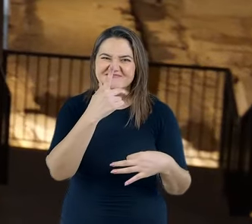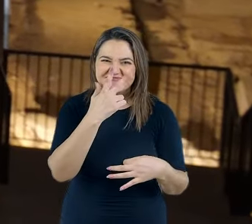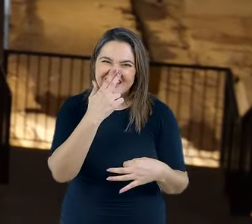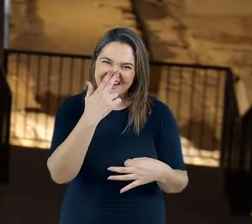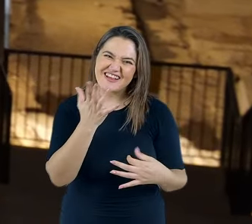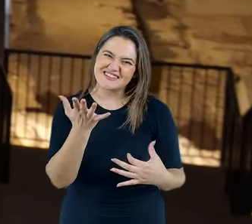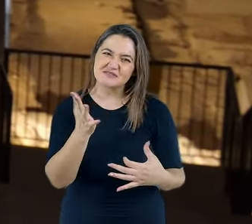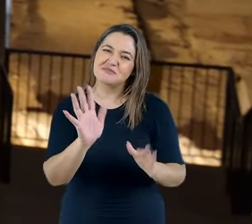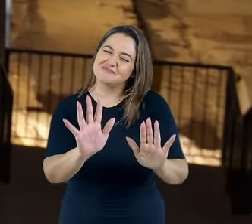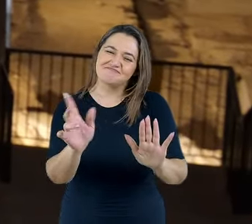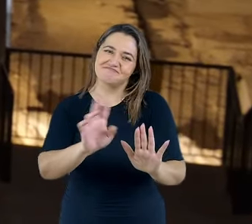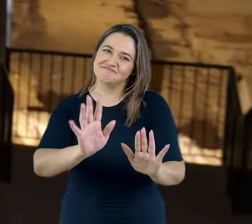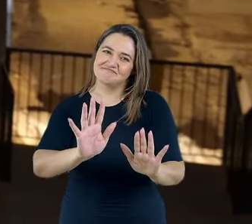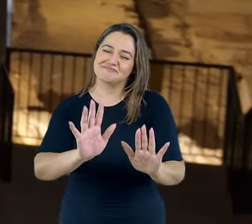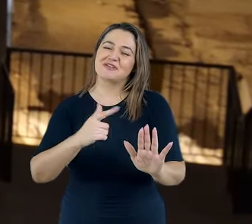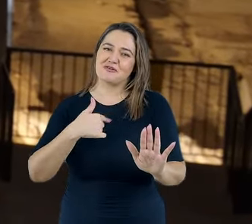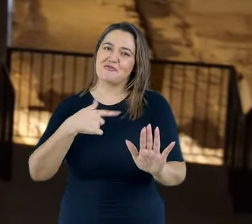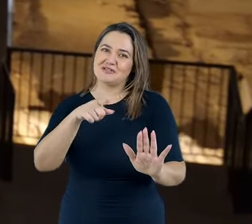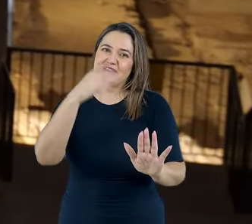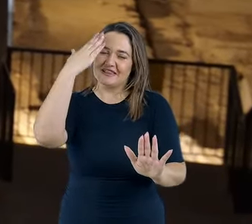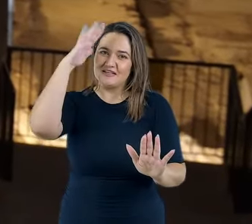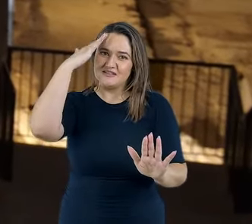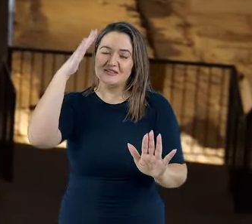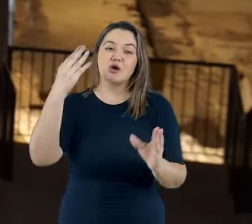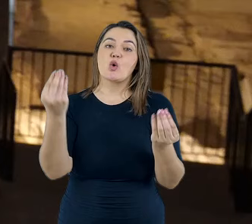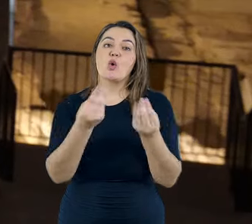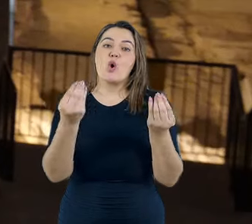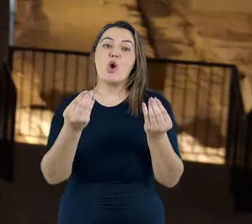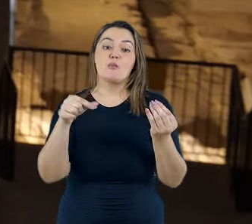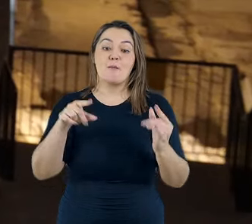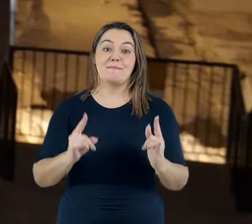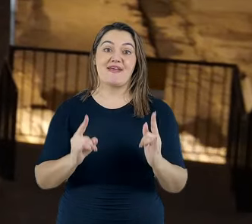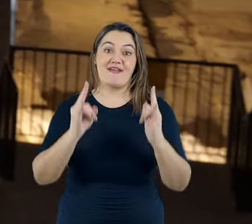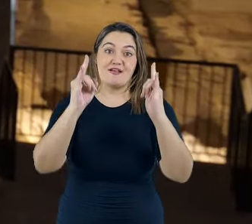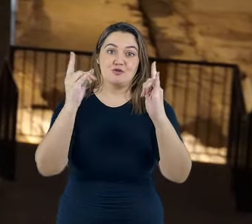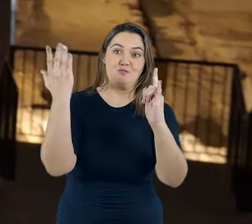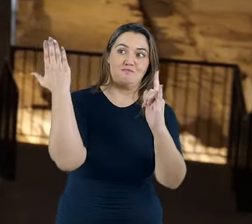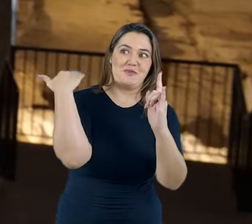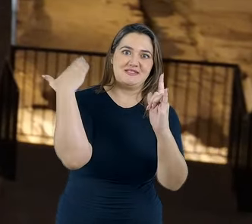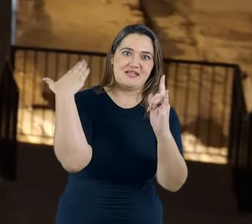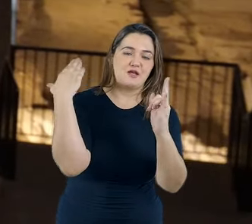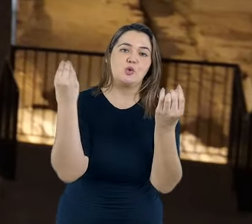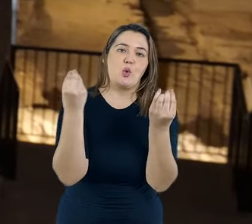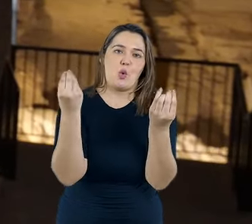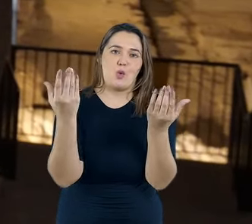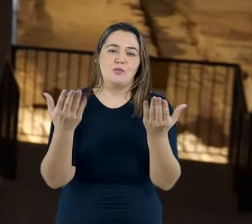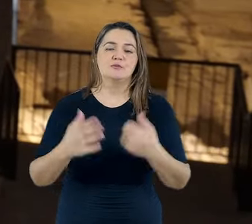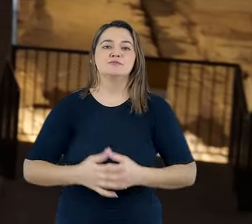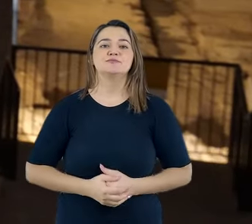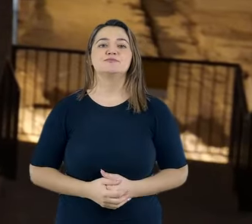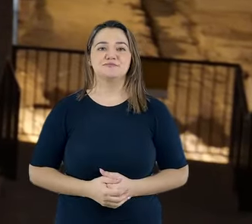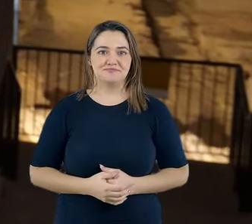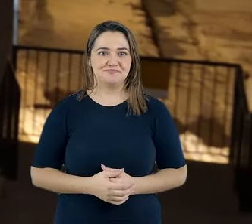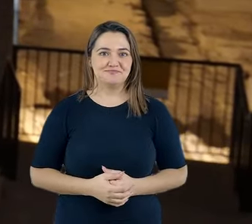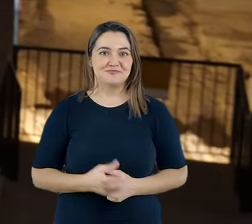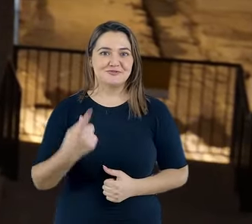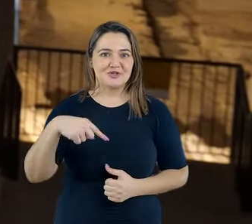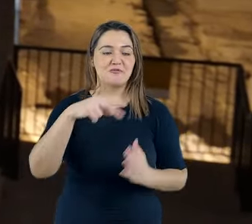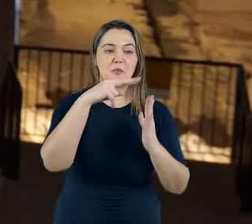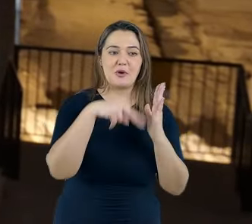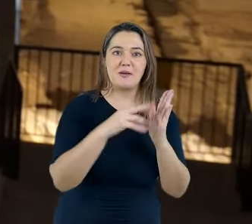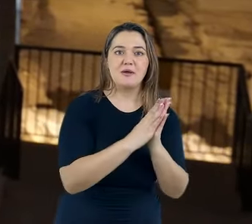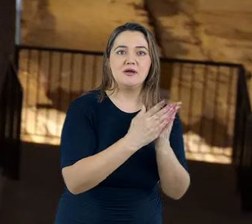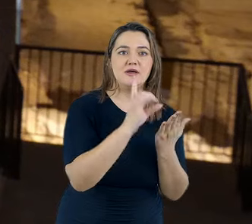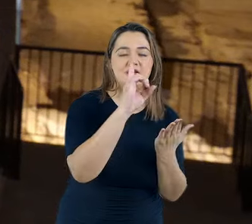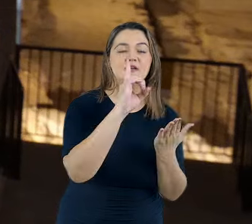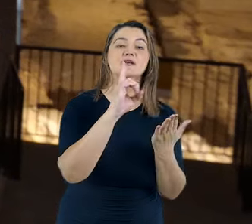Mas, com o olhar arqueológico, você vai conseguir entender um pouco como esse prédio era no primeiro século, quando Jesus esteve aqui, tá bom? Vamos